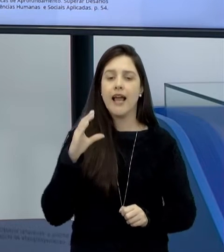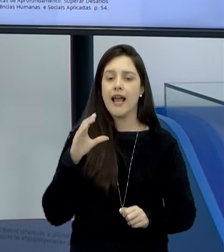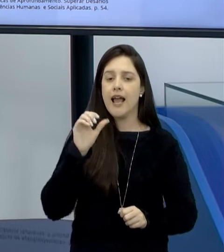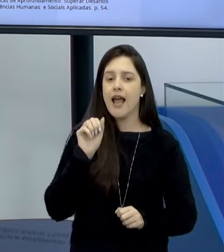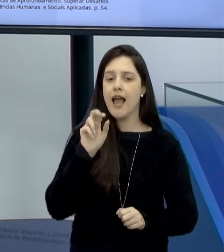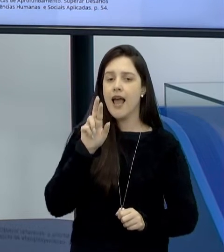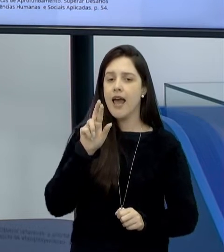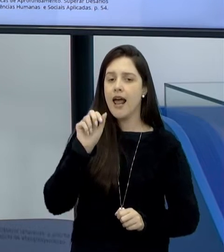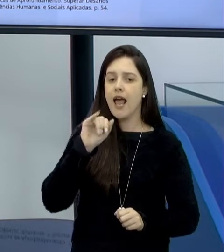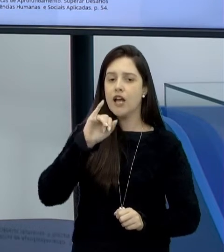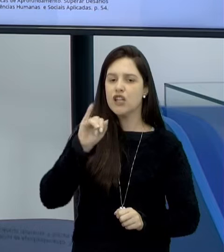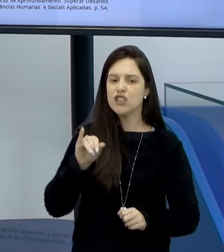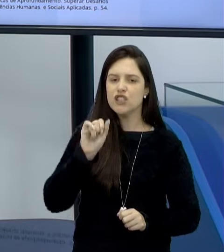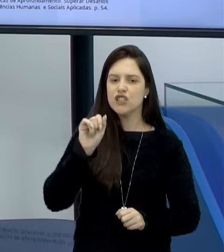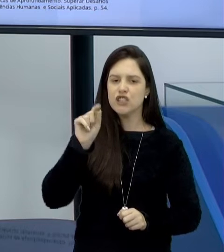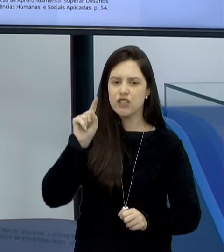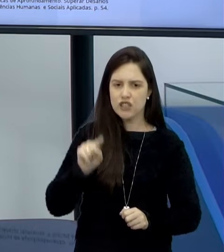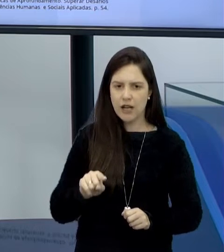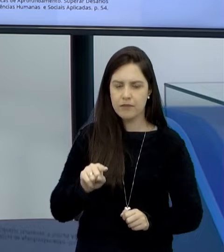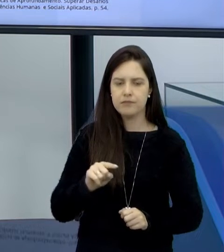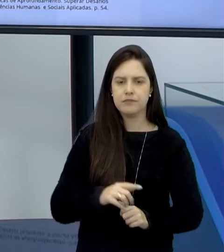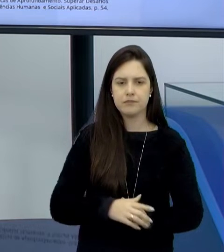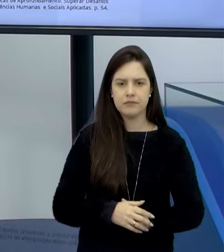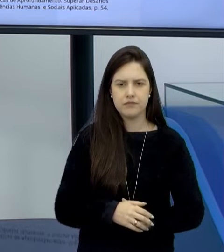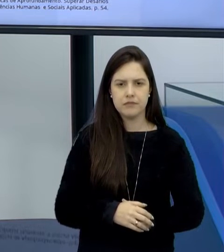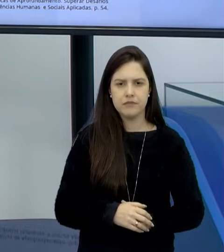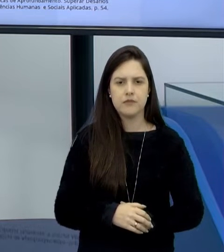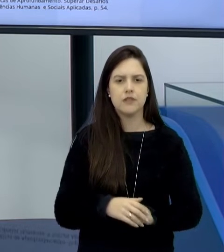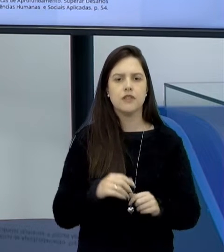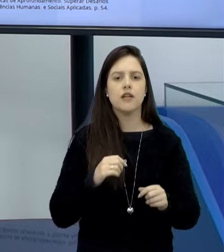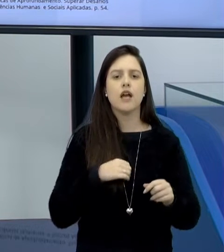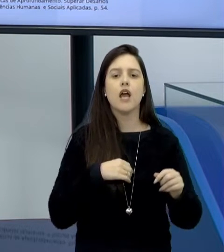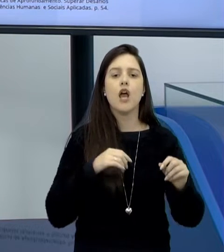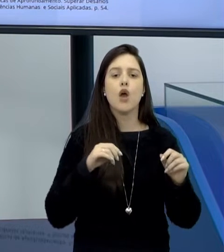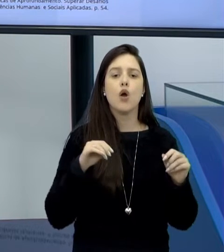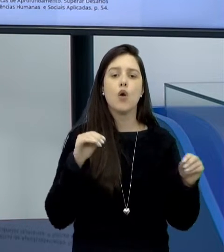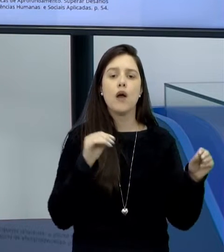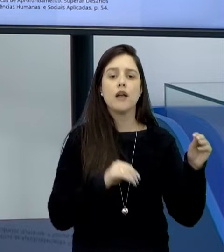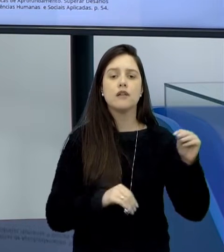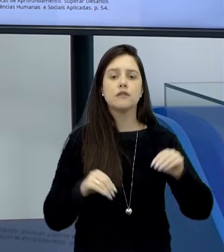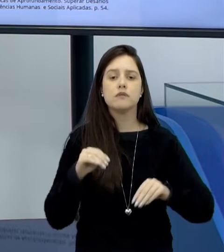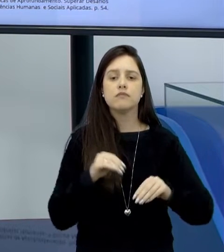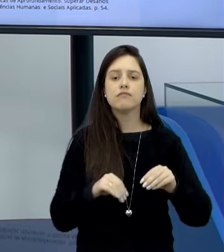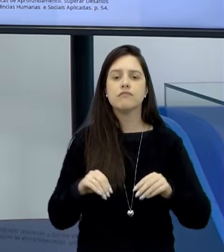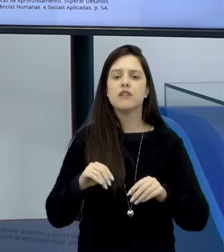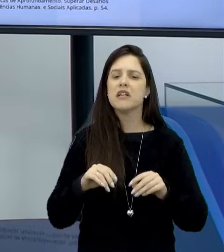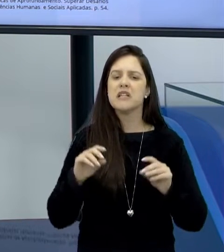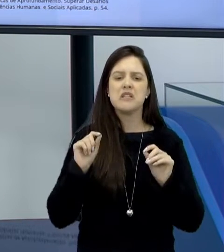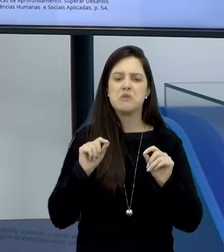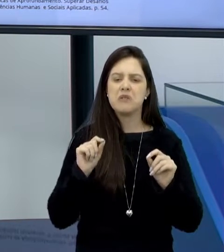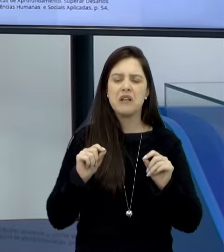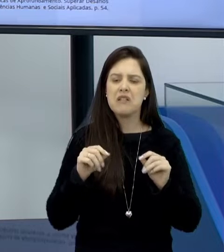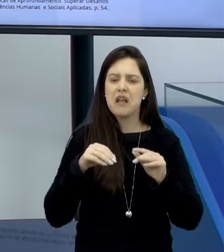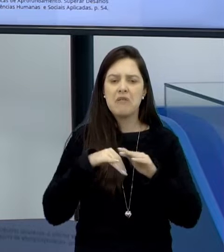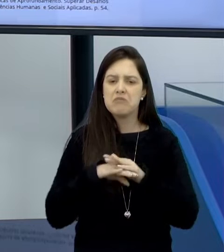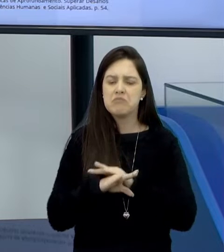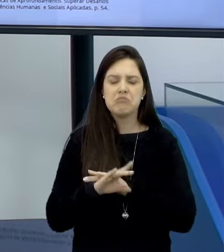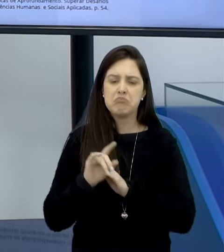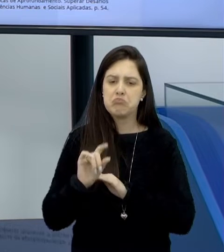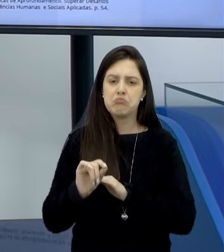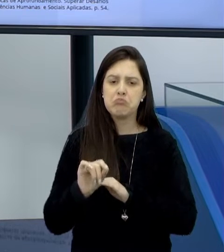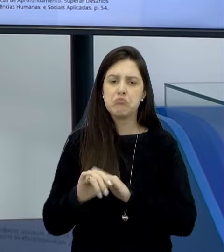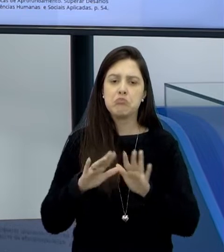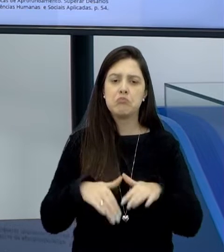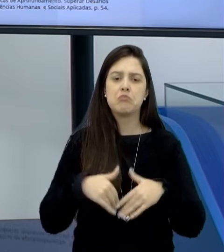assim, são bonecas de uma espécie de cerâmica. Então, o que está sendo resguardado? Né? Porque